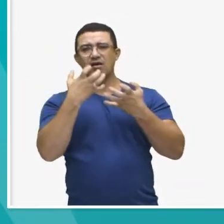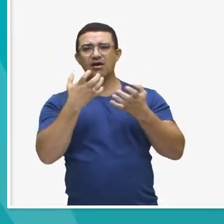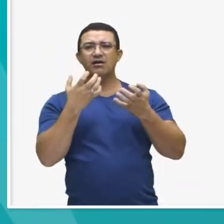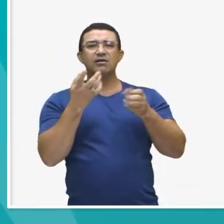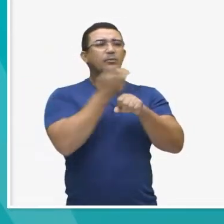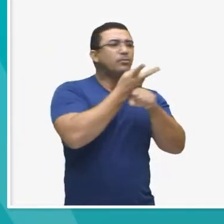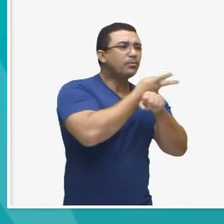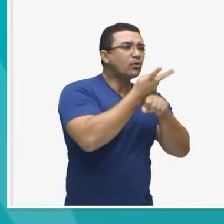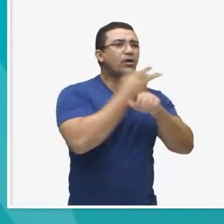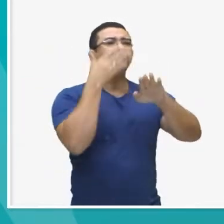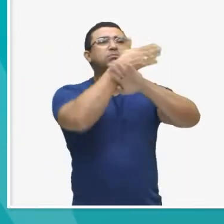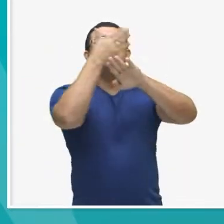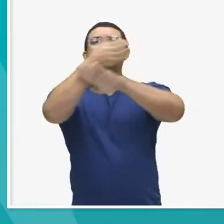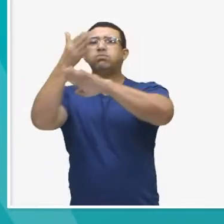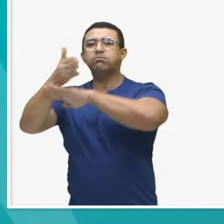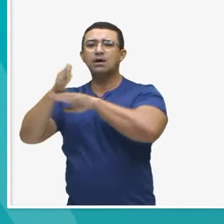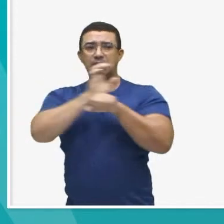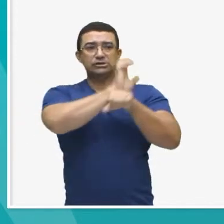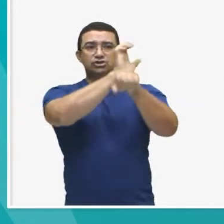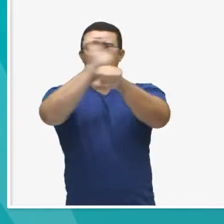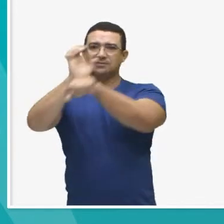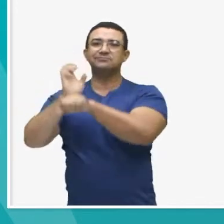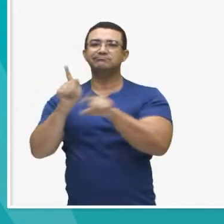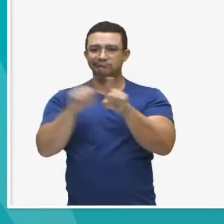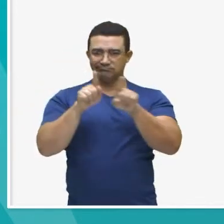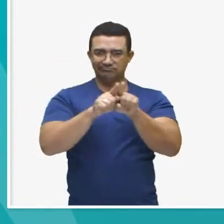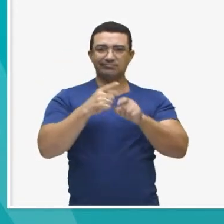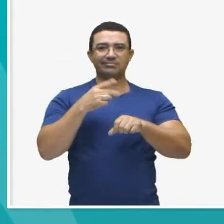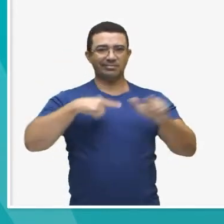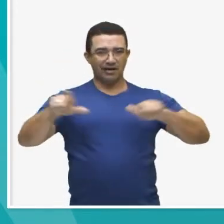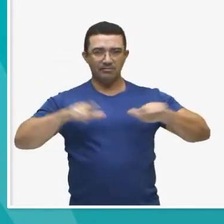acabou de ler uma notícia que fala sobre